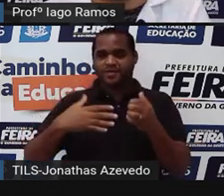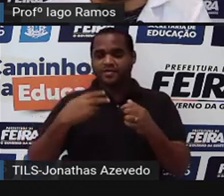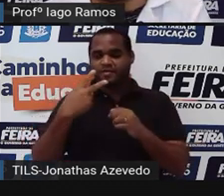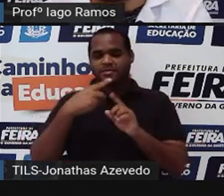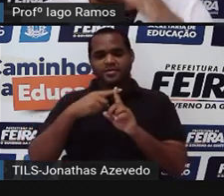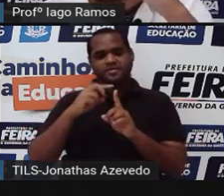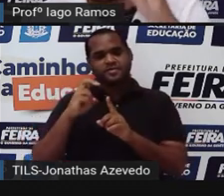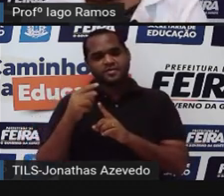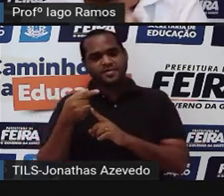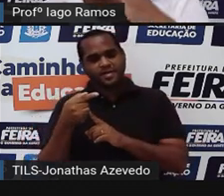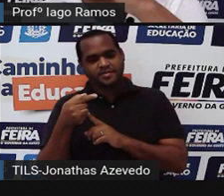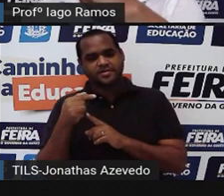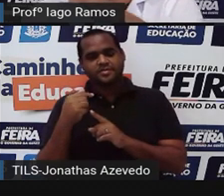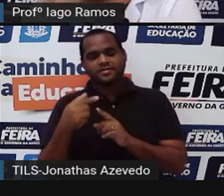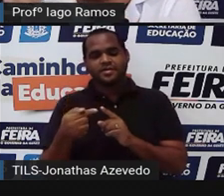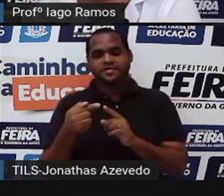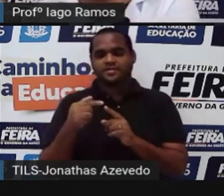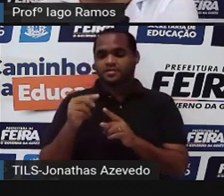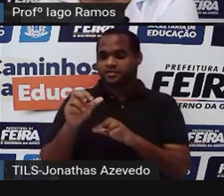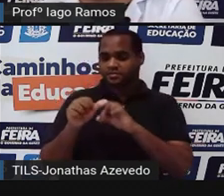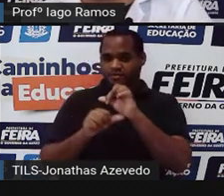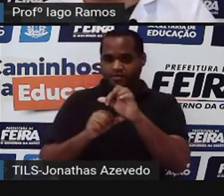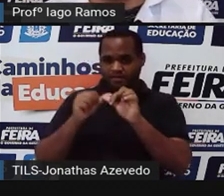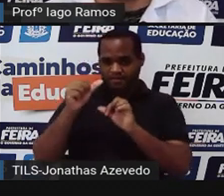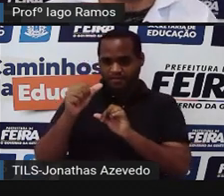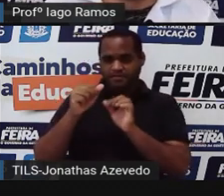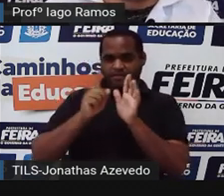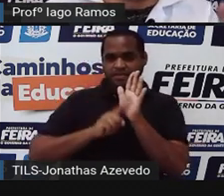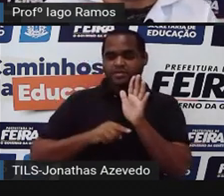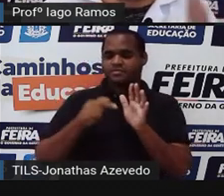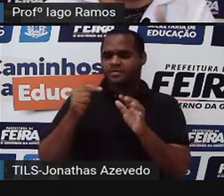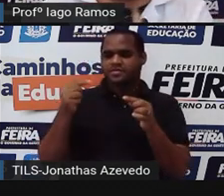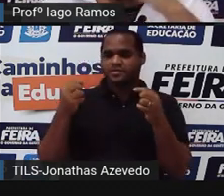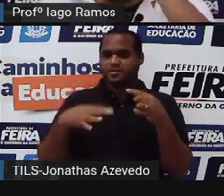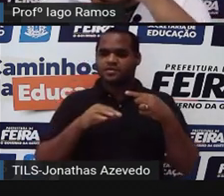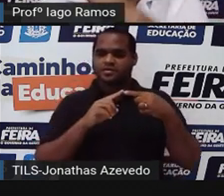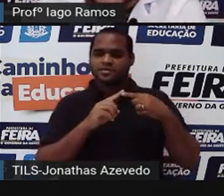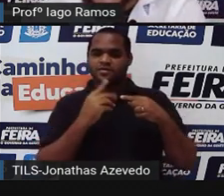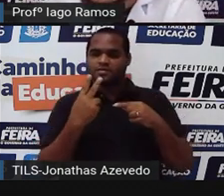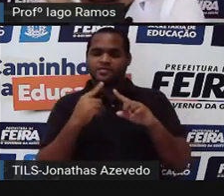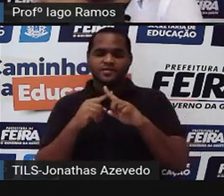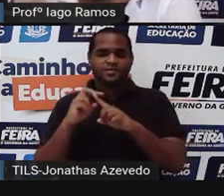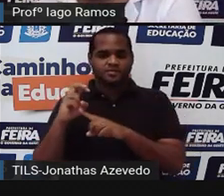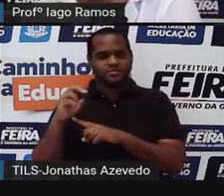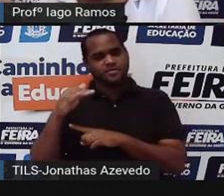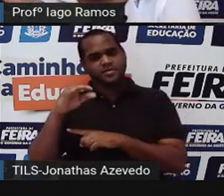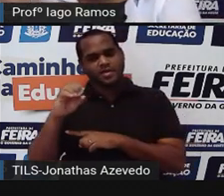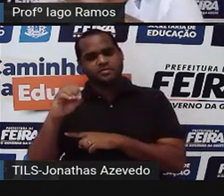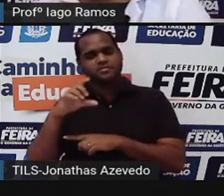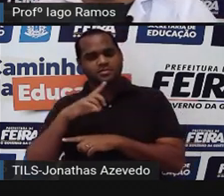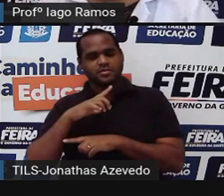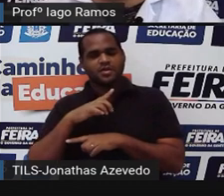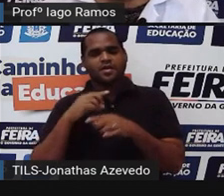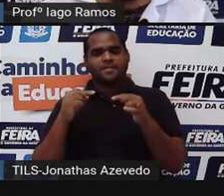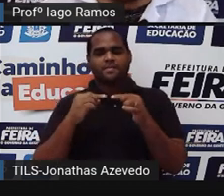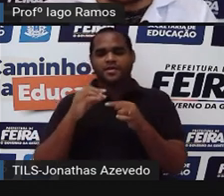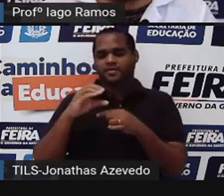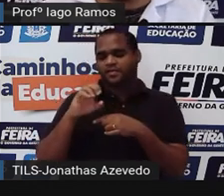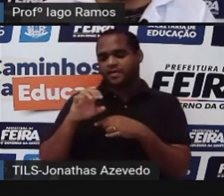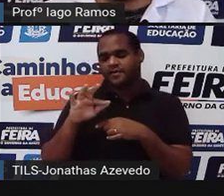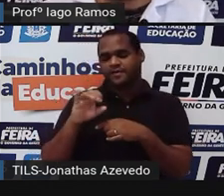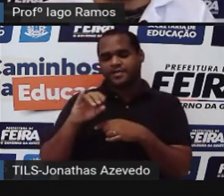5, 7. 7 é o oposto de B, que é menos 7. 2 vezes 5 é 10, que é o coeficiente